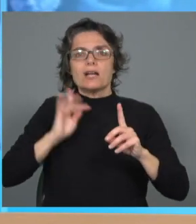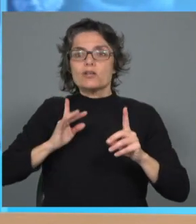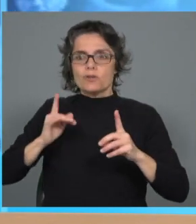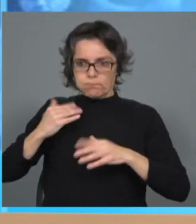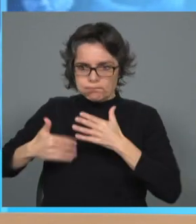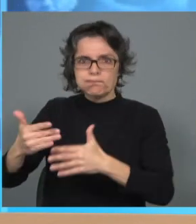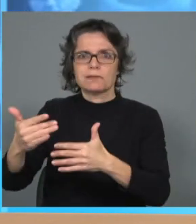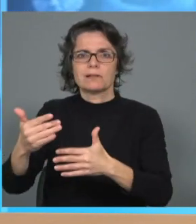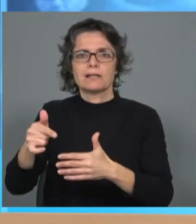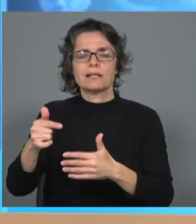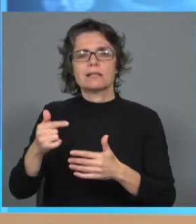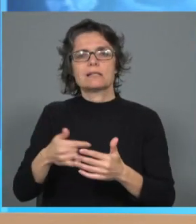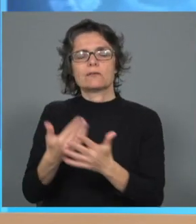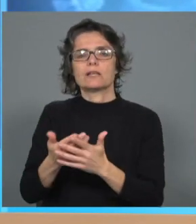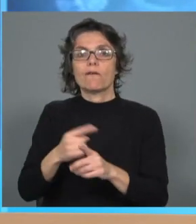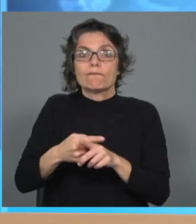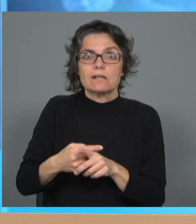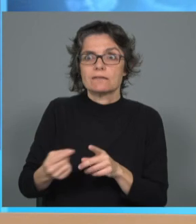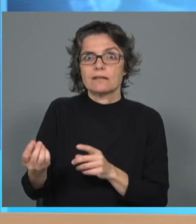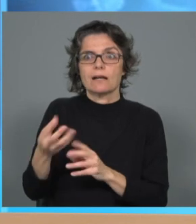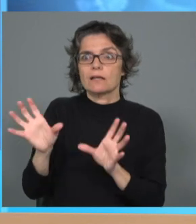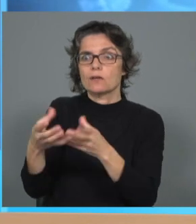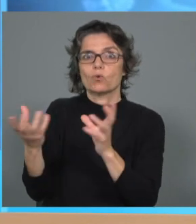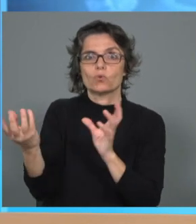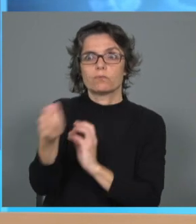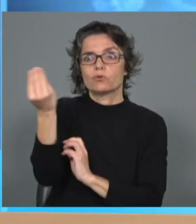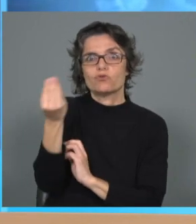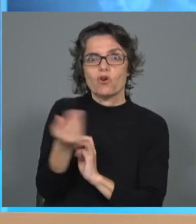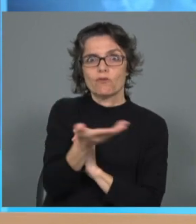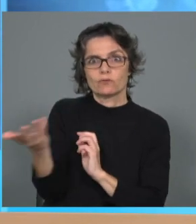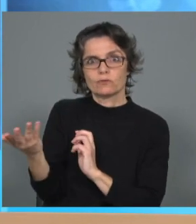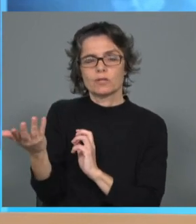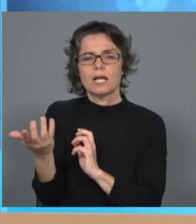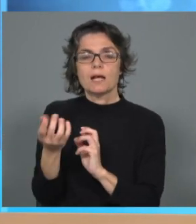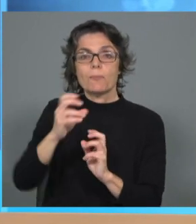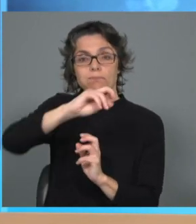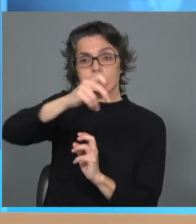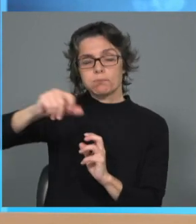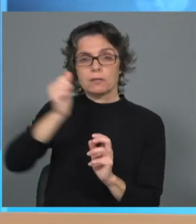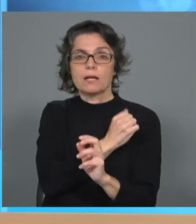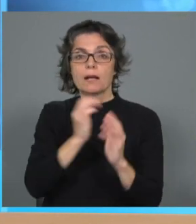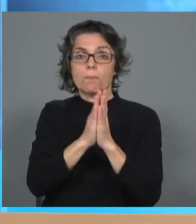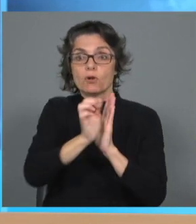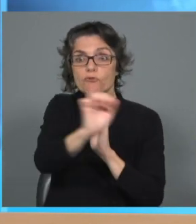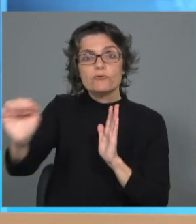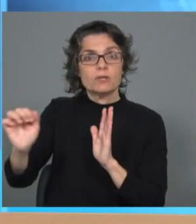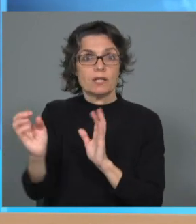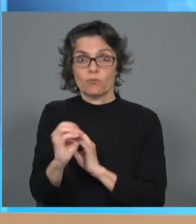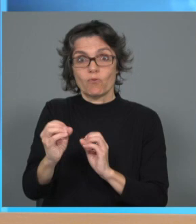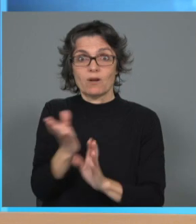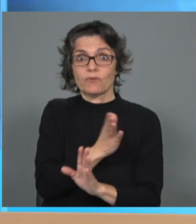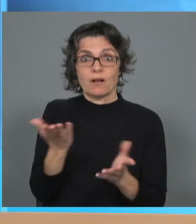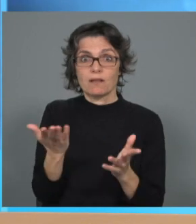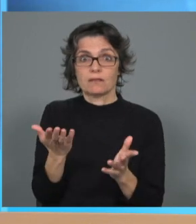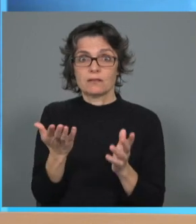conseguiram revitalizar grupos de jovens, conseguiram que eles fossem criados em paróquias onde não existiam, conseguiram que os